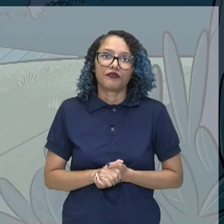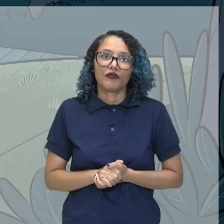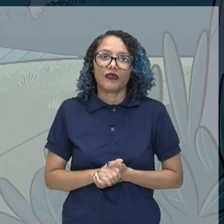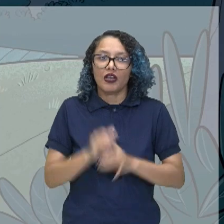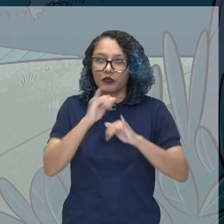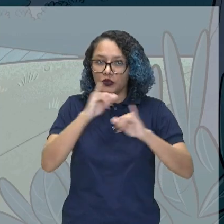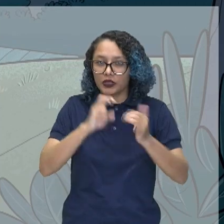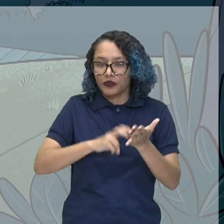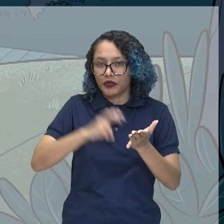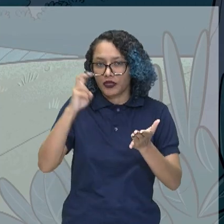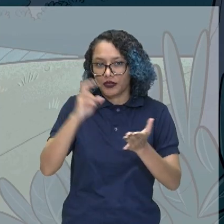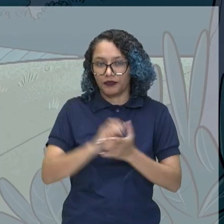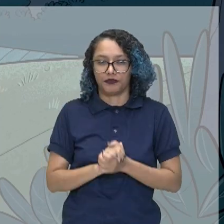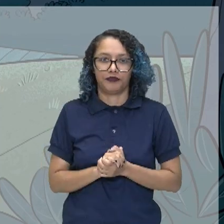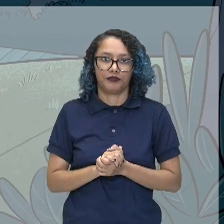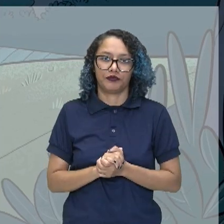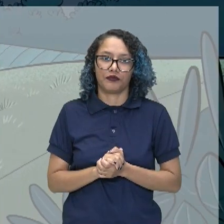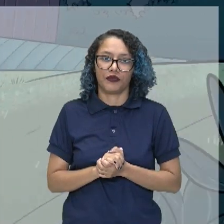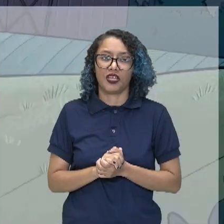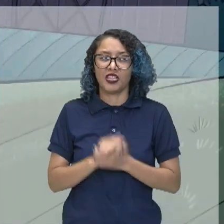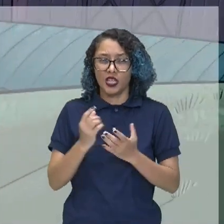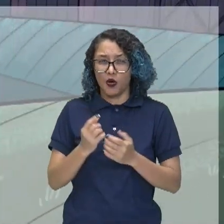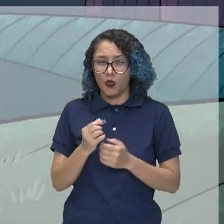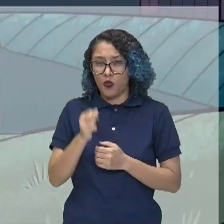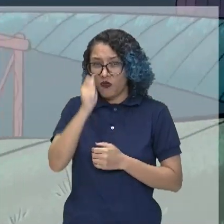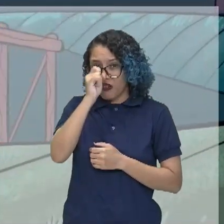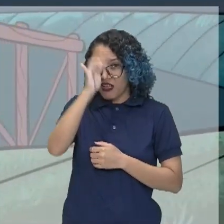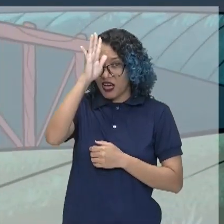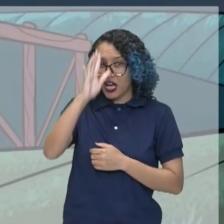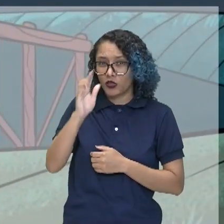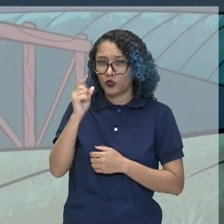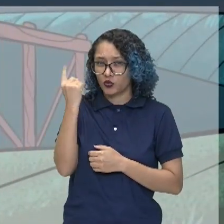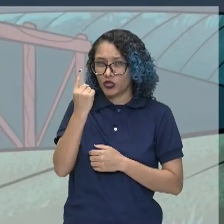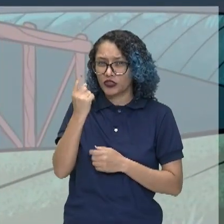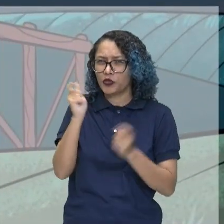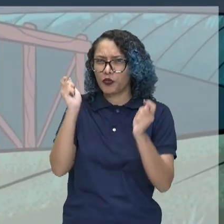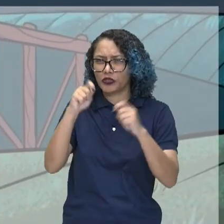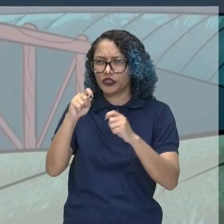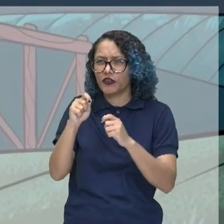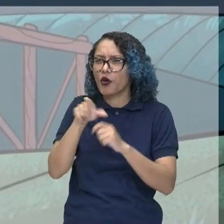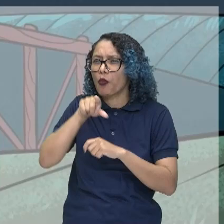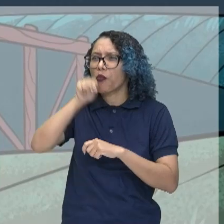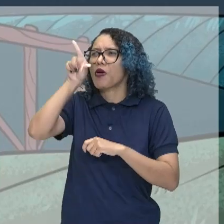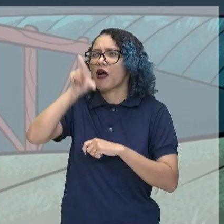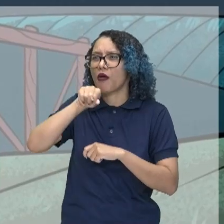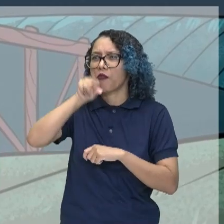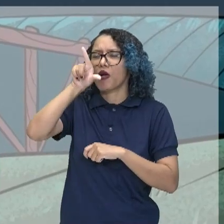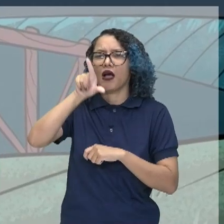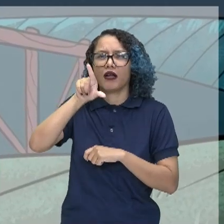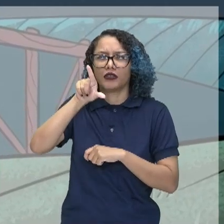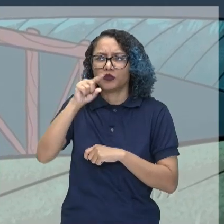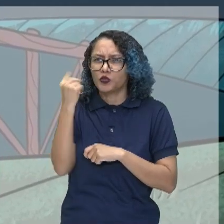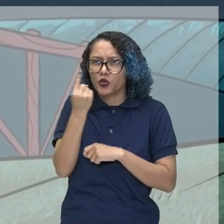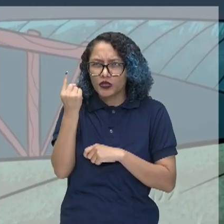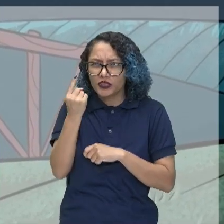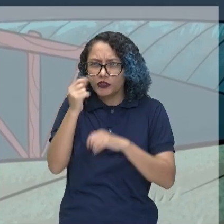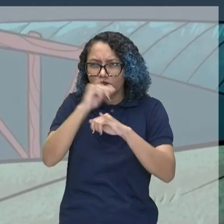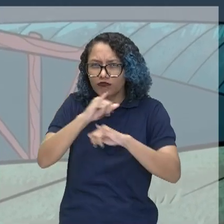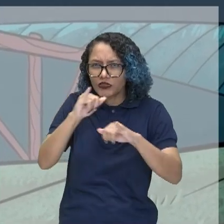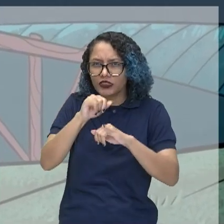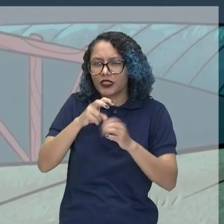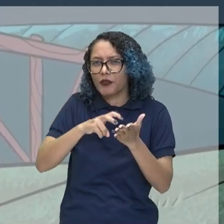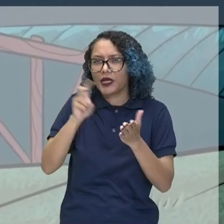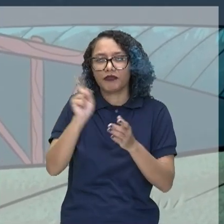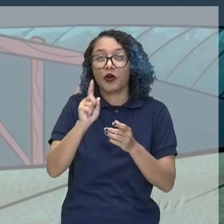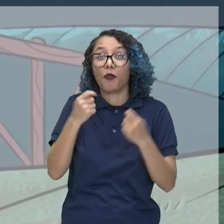Tecendo a manhã. Um galo sozinho não tece uma manhã. Ele precisará sempre de outros galos. De